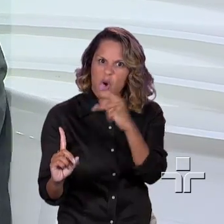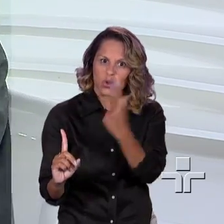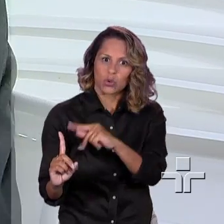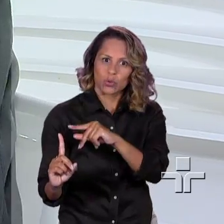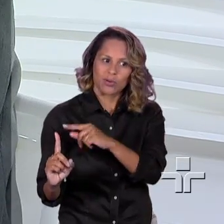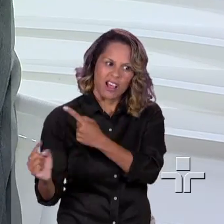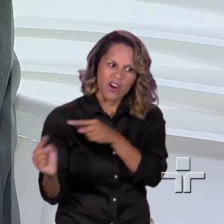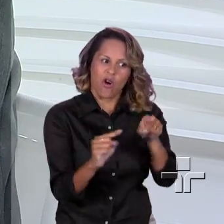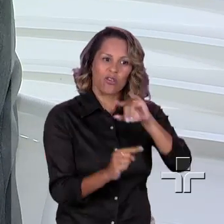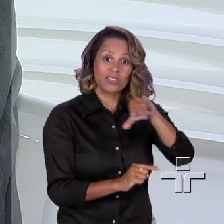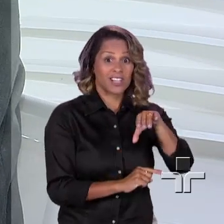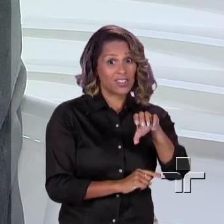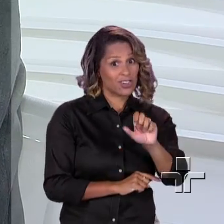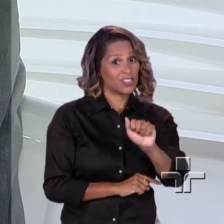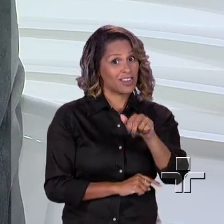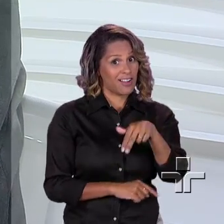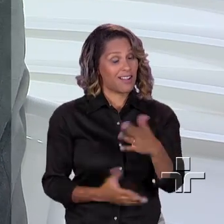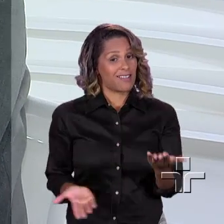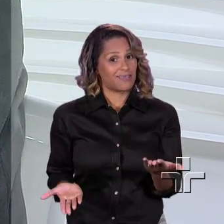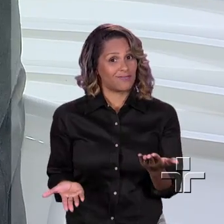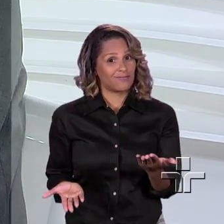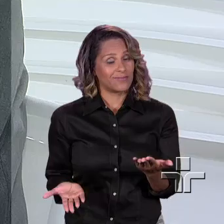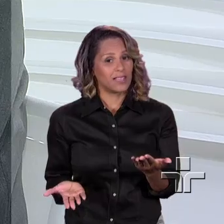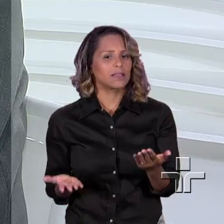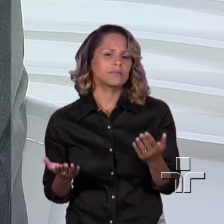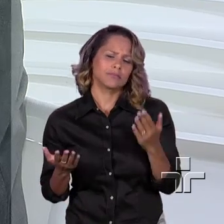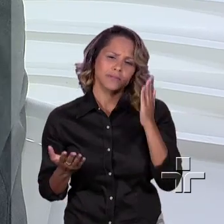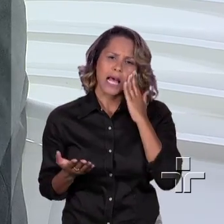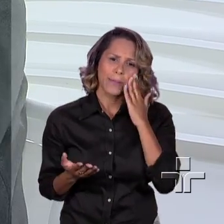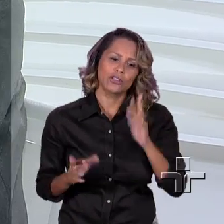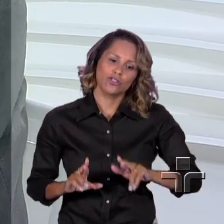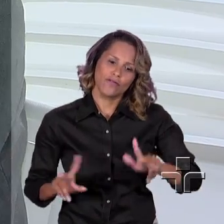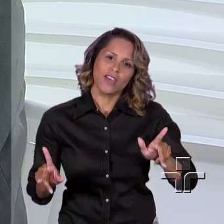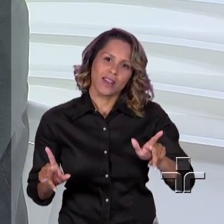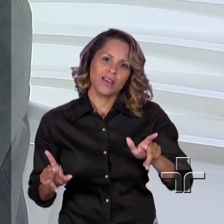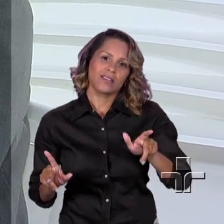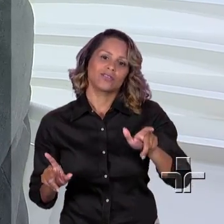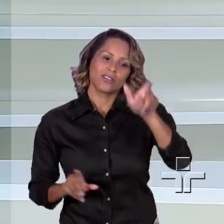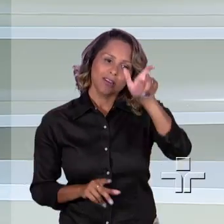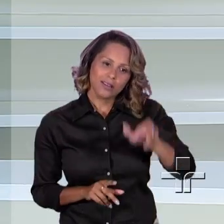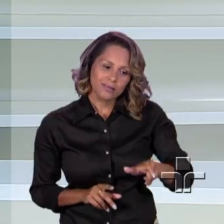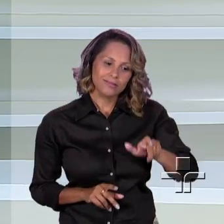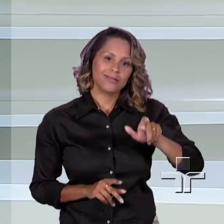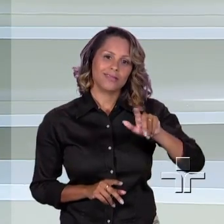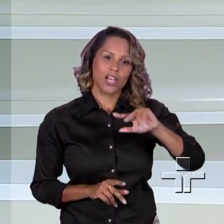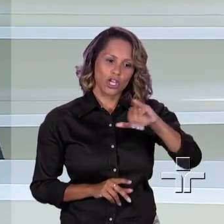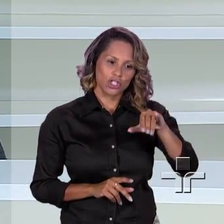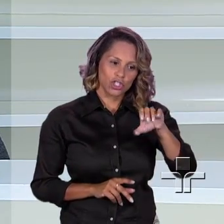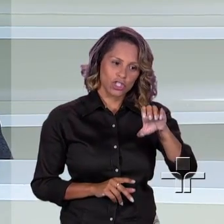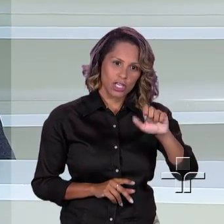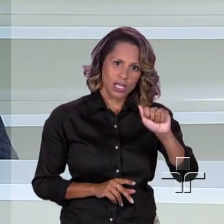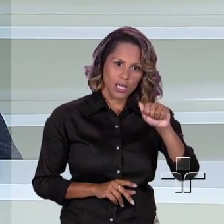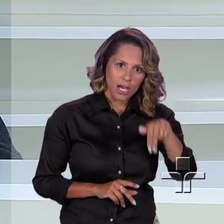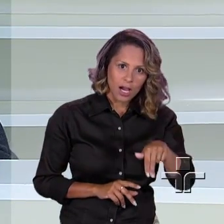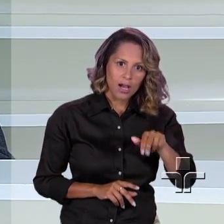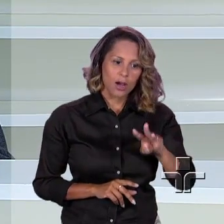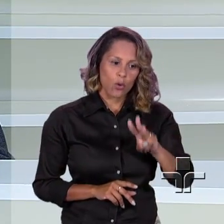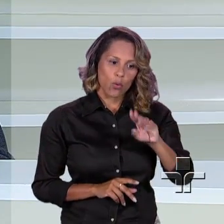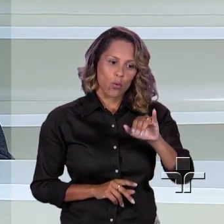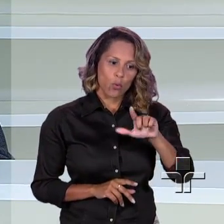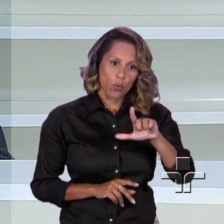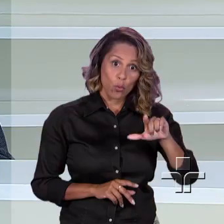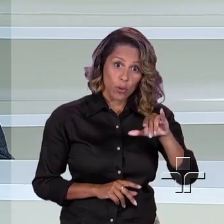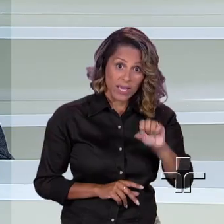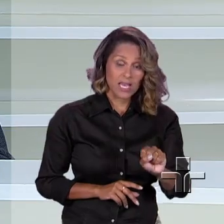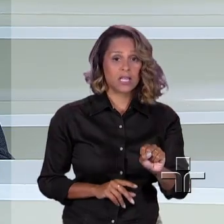outra pessoa, mas para mim ele representa os sentimentos, os desejos, as tentativas de